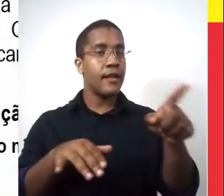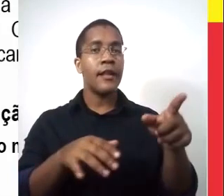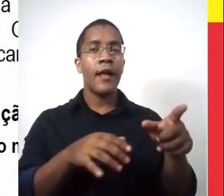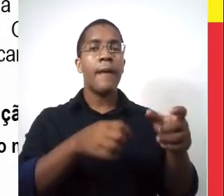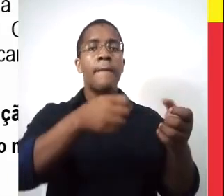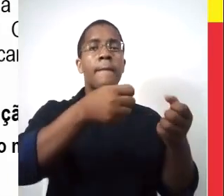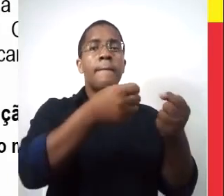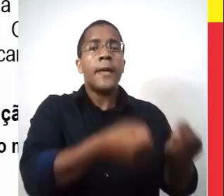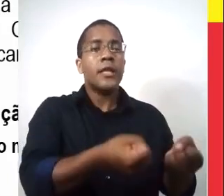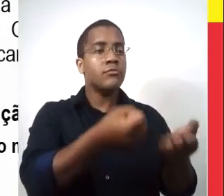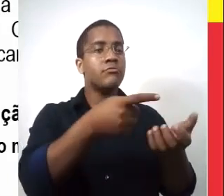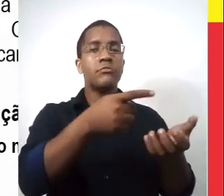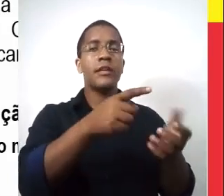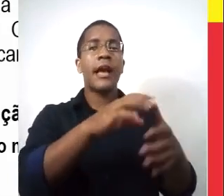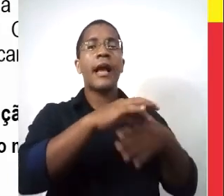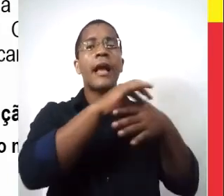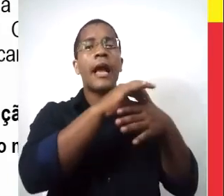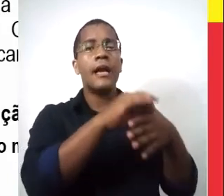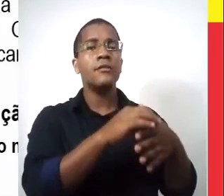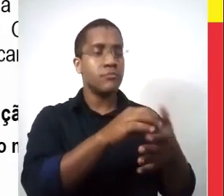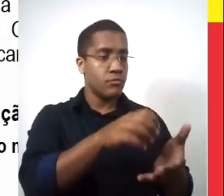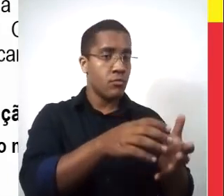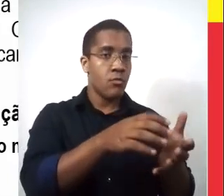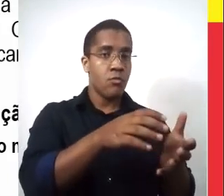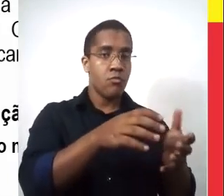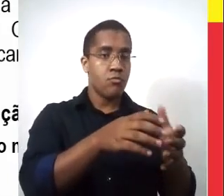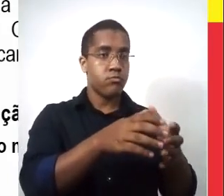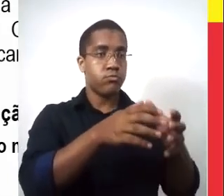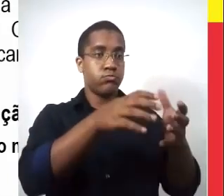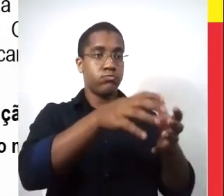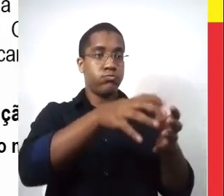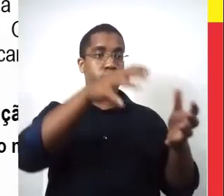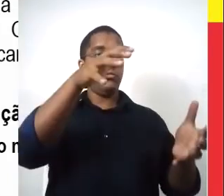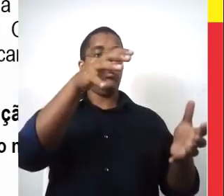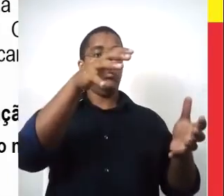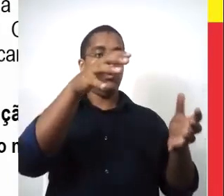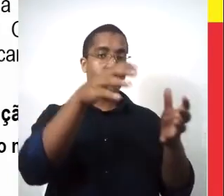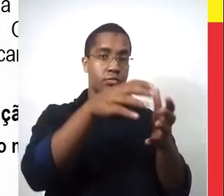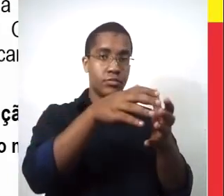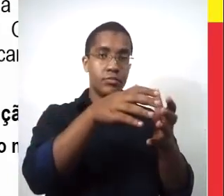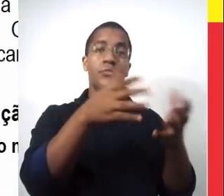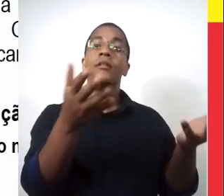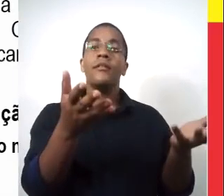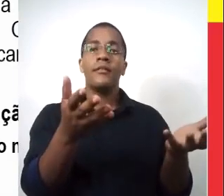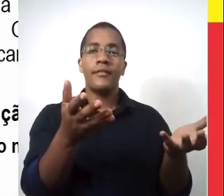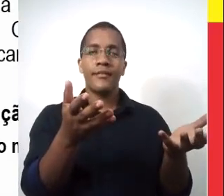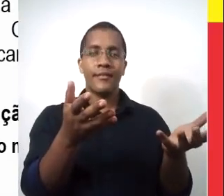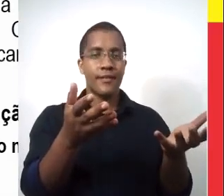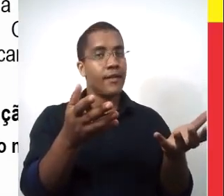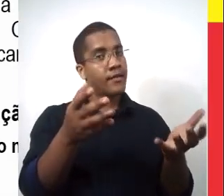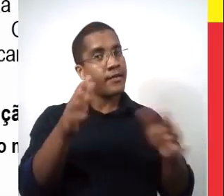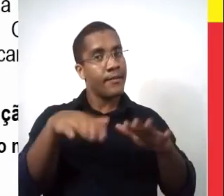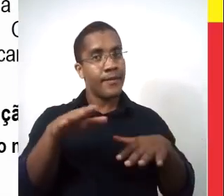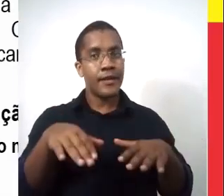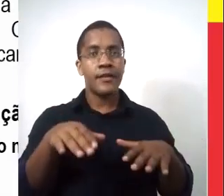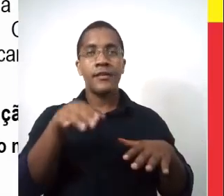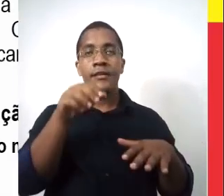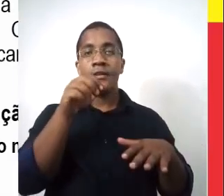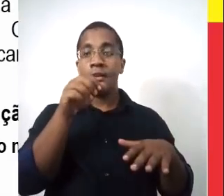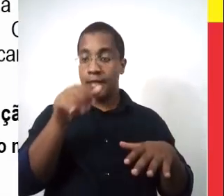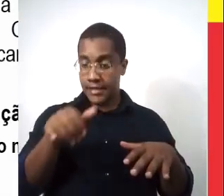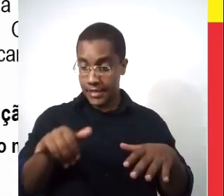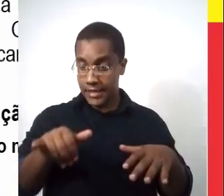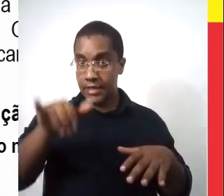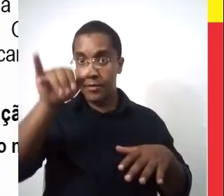depender da quantidade de carne. Então, daí a gente já está conseguindo ver que o X e o Y, que o